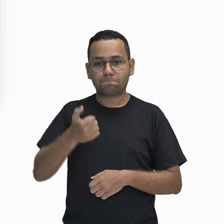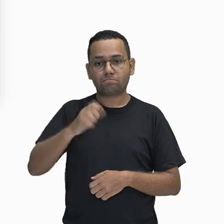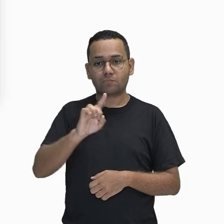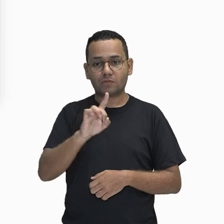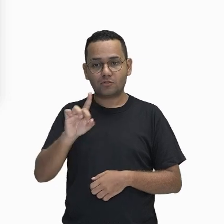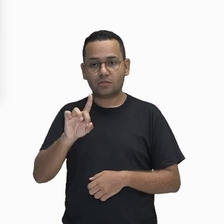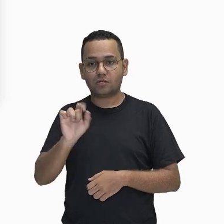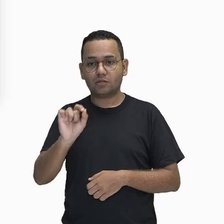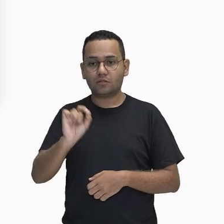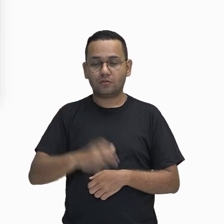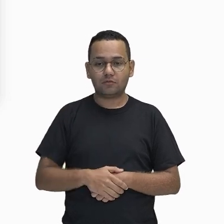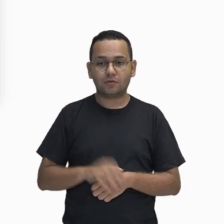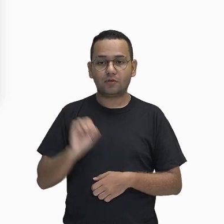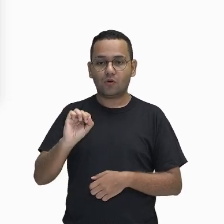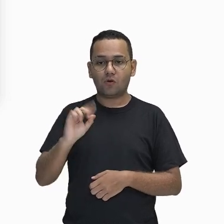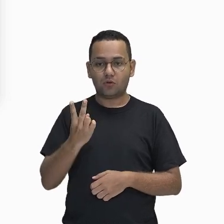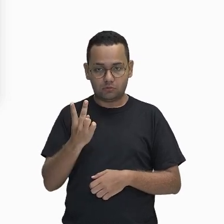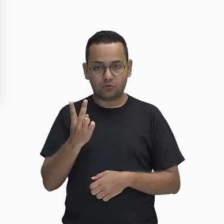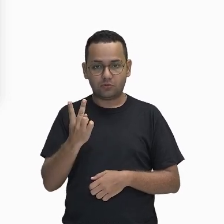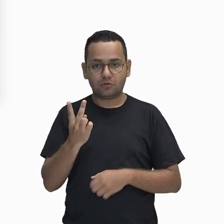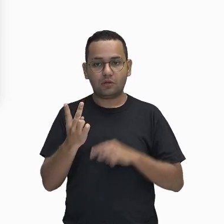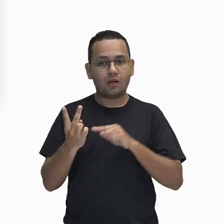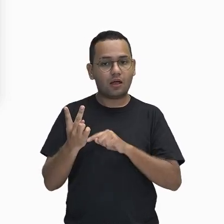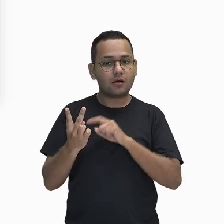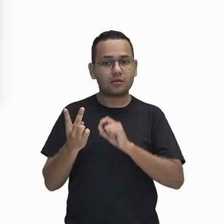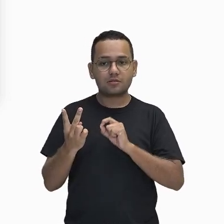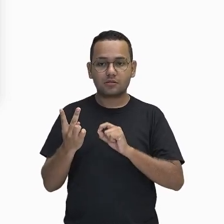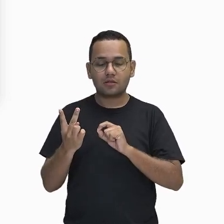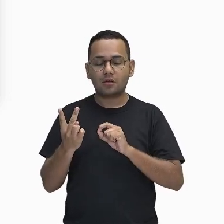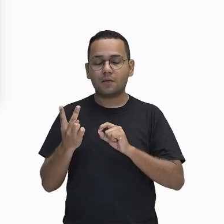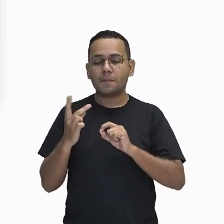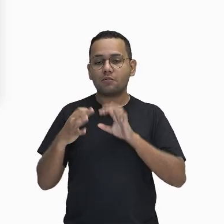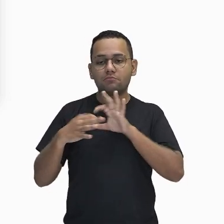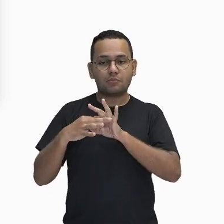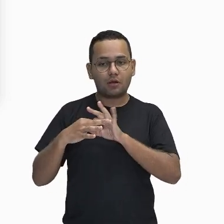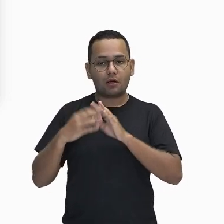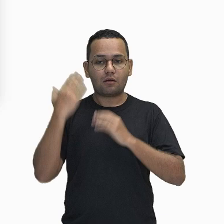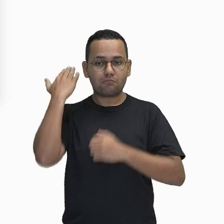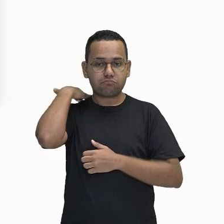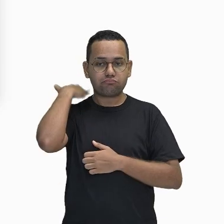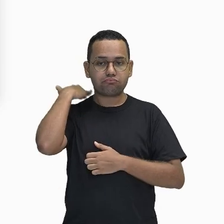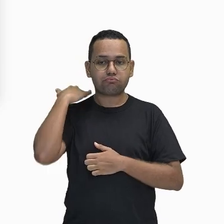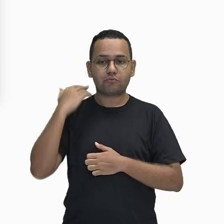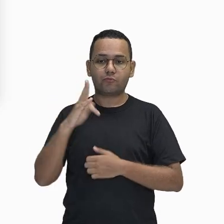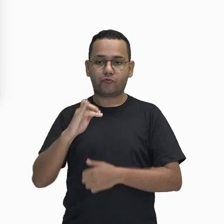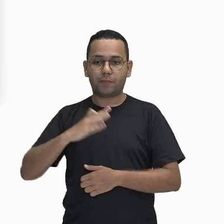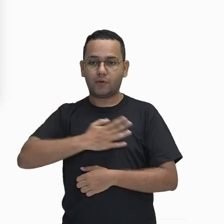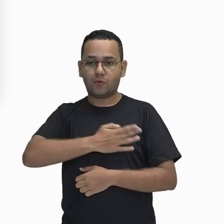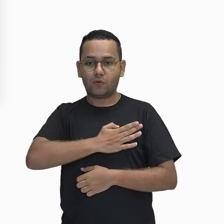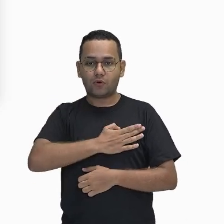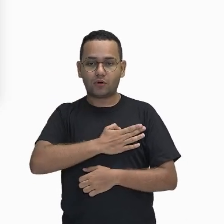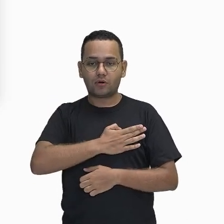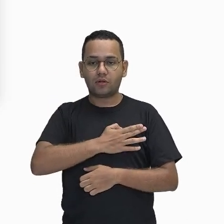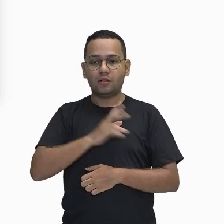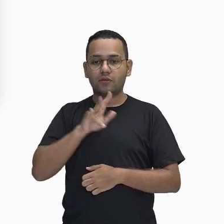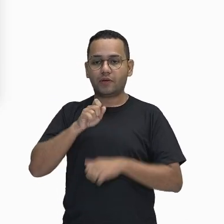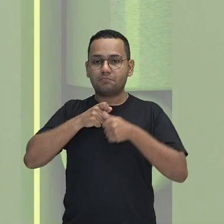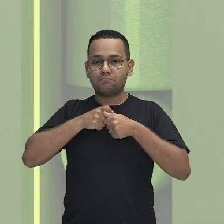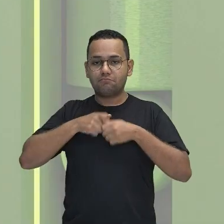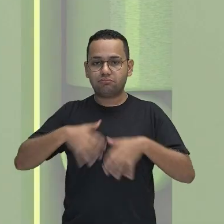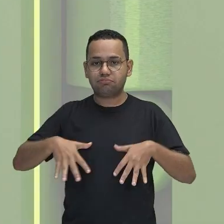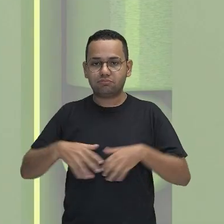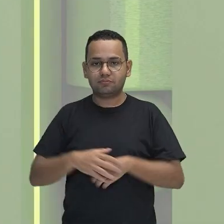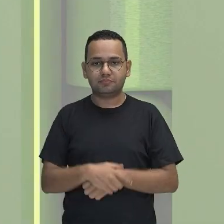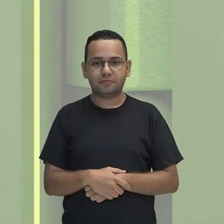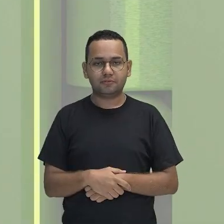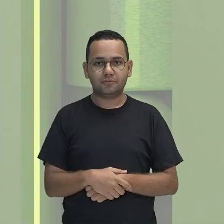rico em oxigênio, proveniente dos pulmões, para o coração e sai para o corpo. Vamos